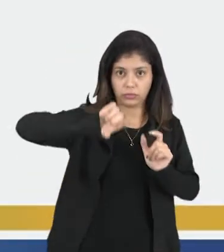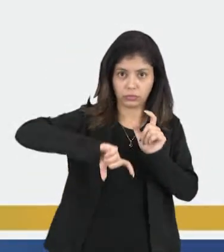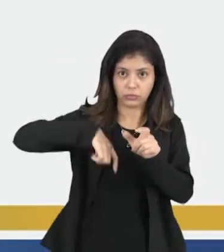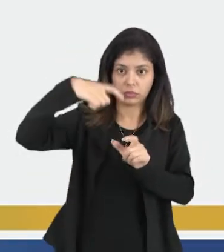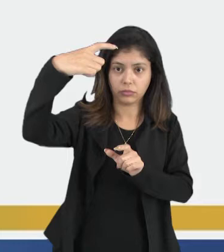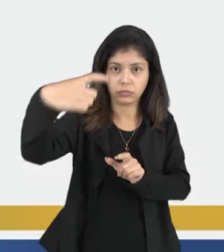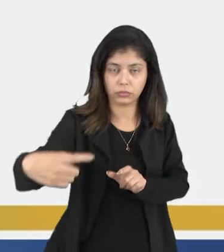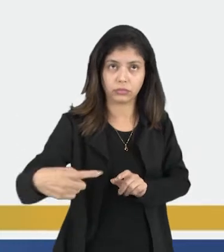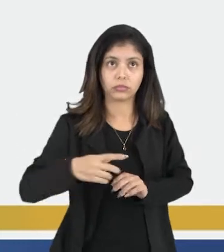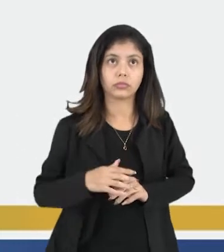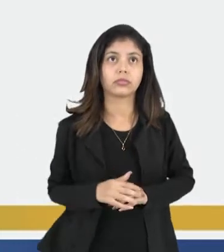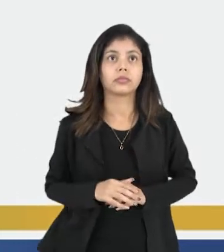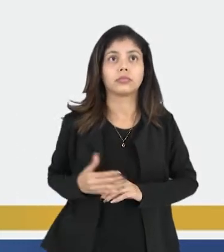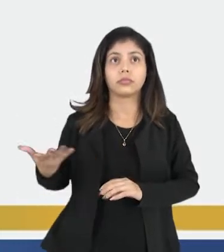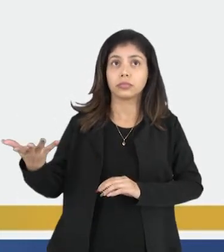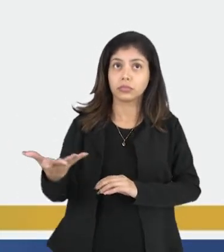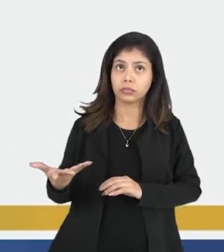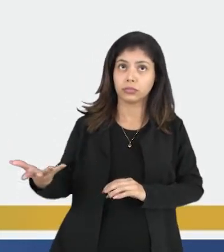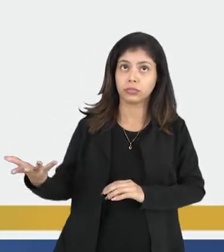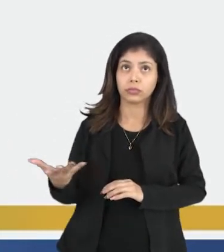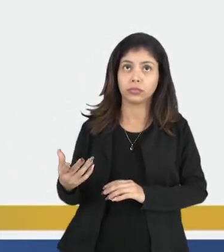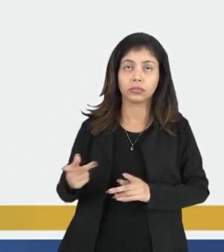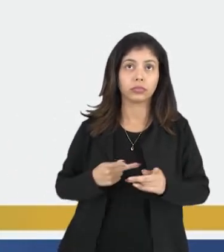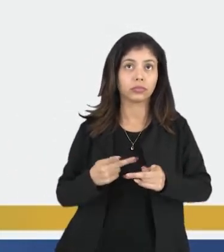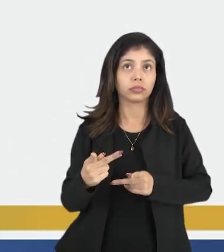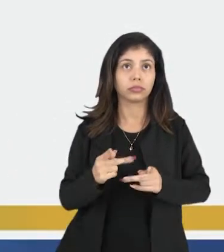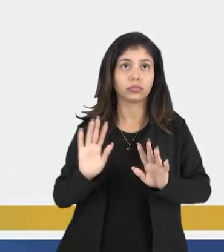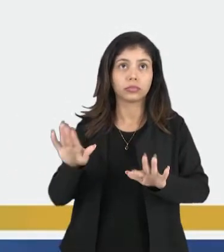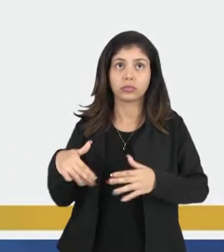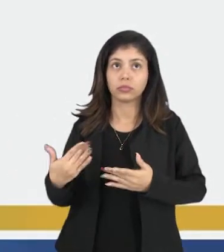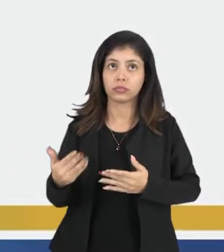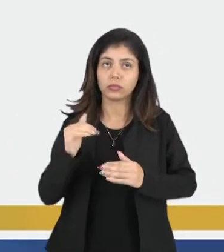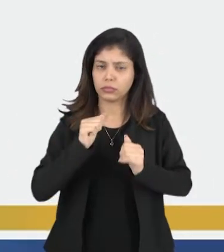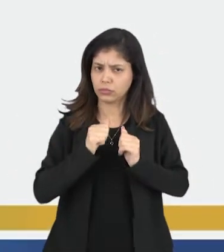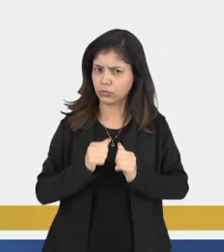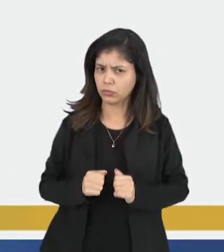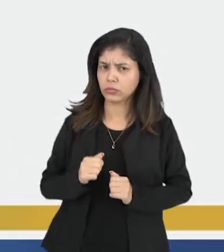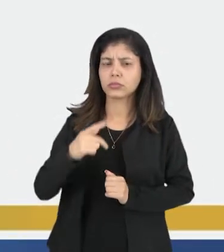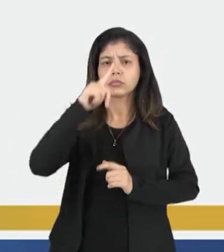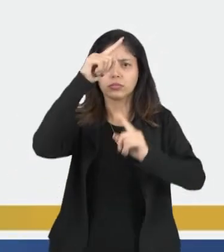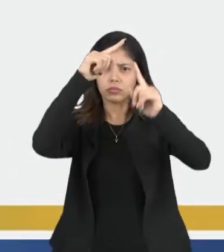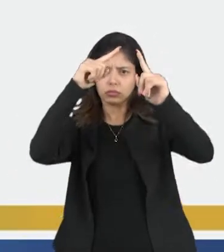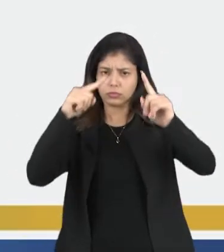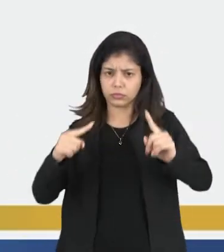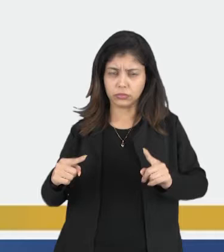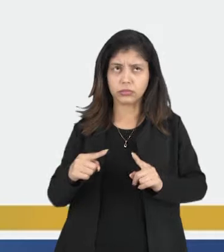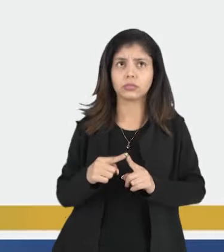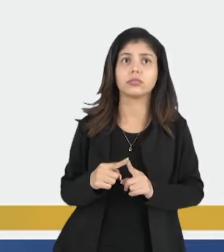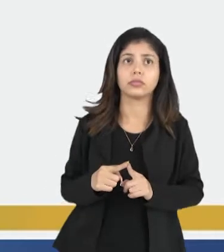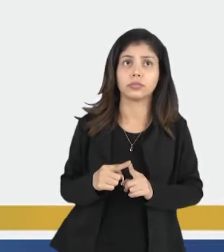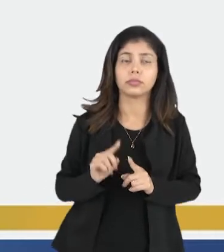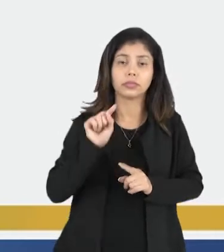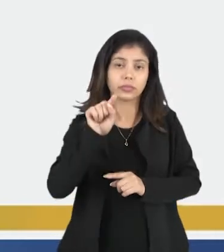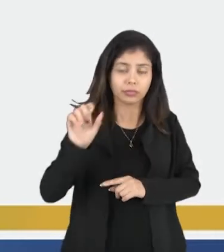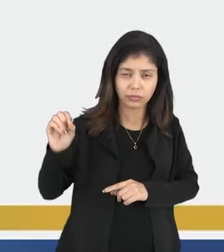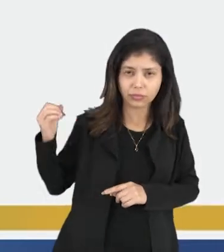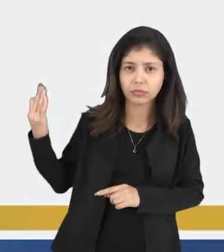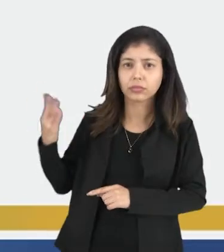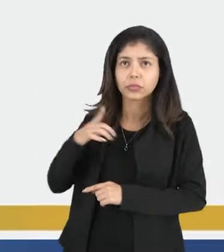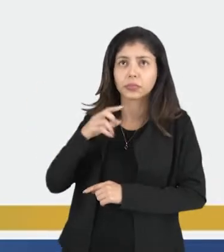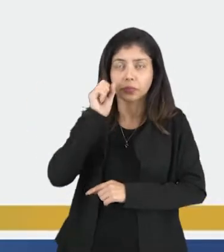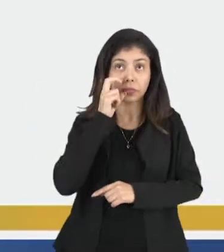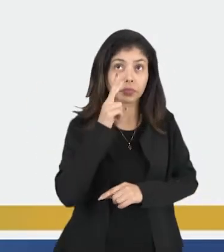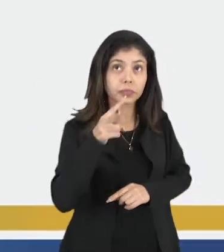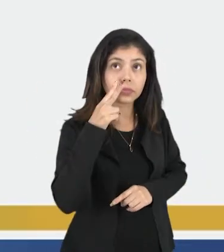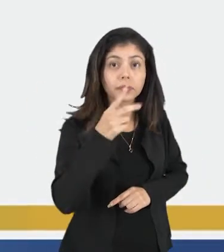base ela corresponde a área plana poligonal na qual se sustenta a pirâmide Então nesse caso na telinha